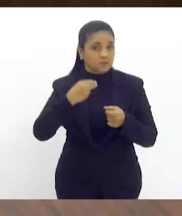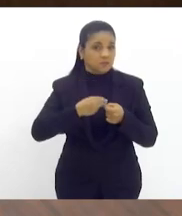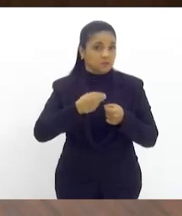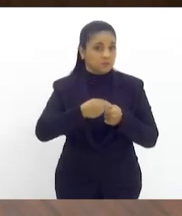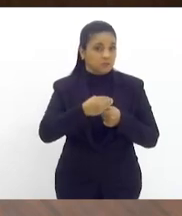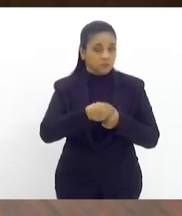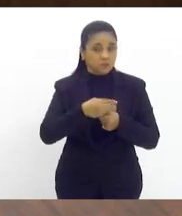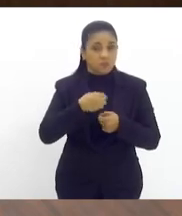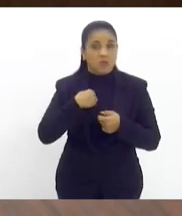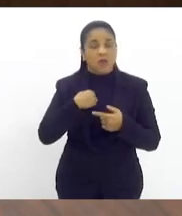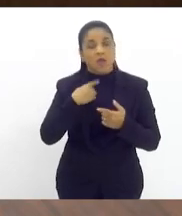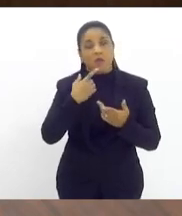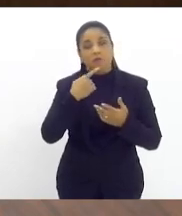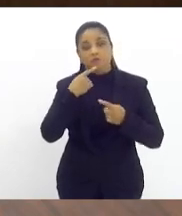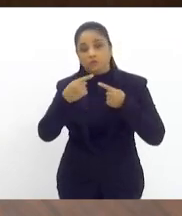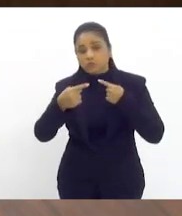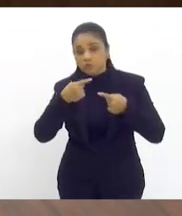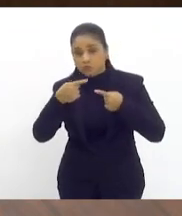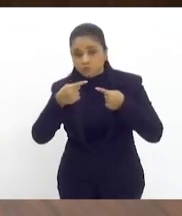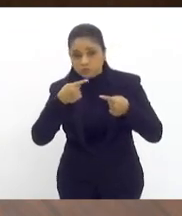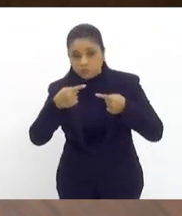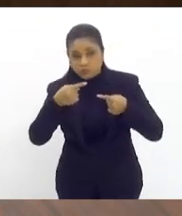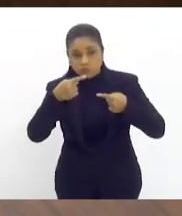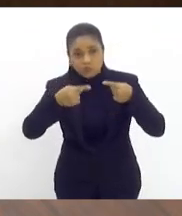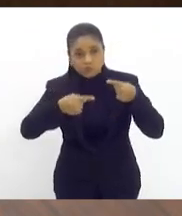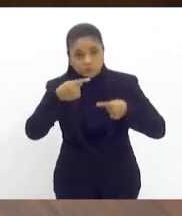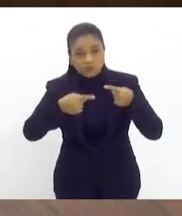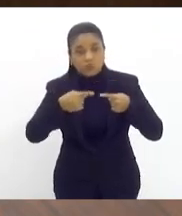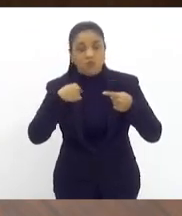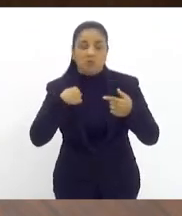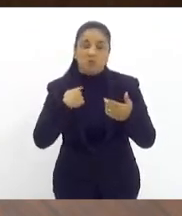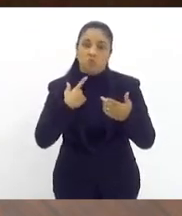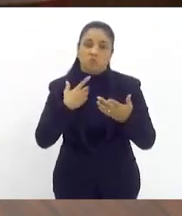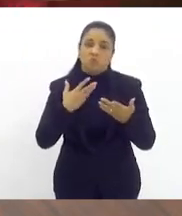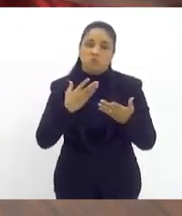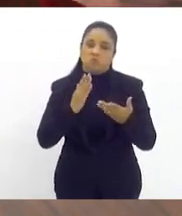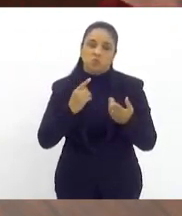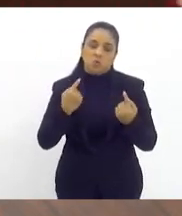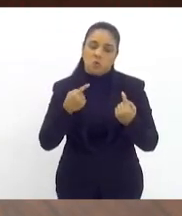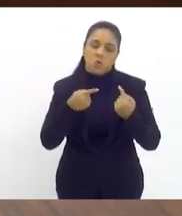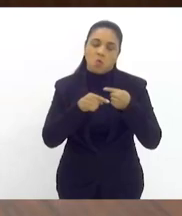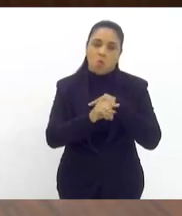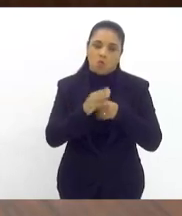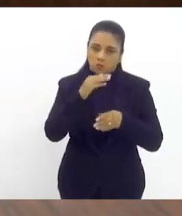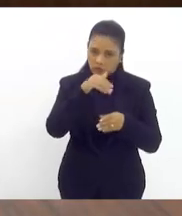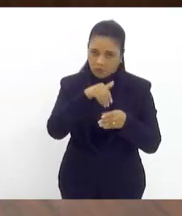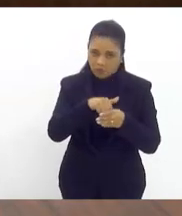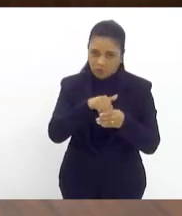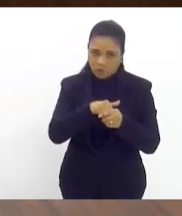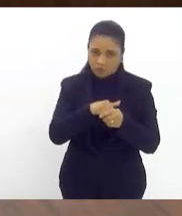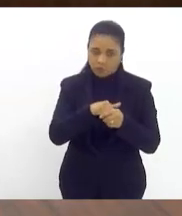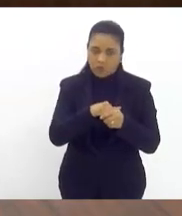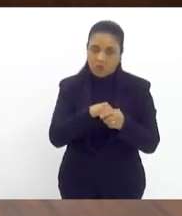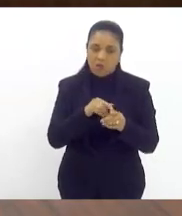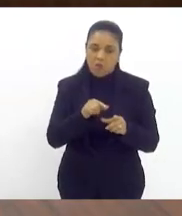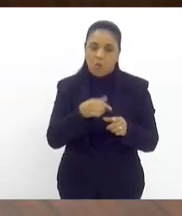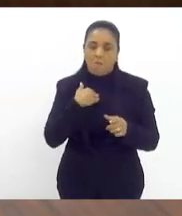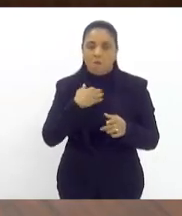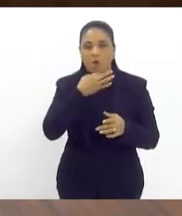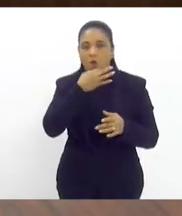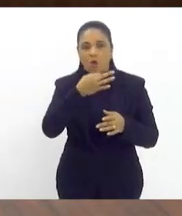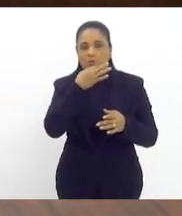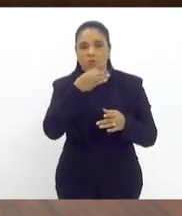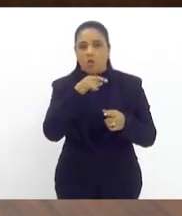ao discutir, já apresentar a minha abstenção porque eu acho que não cabe a esse poder interferir nas decisões do